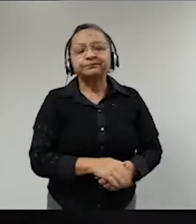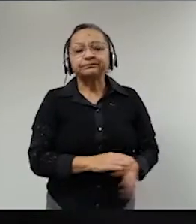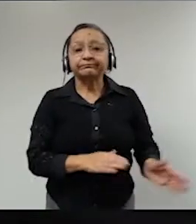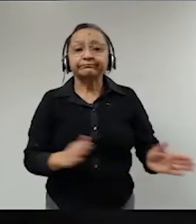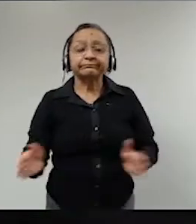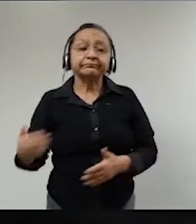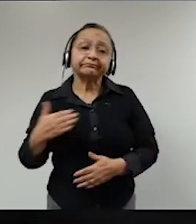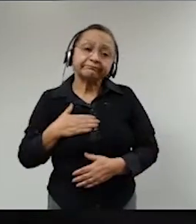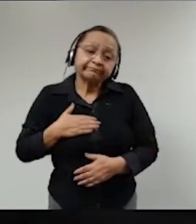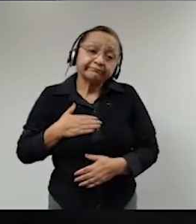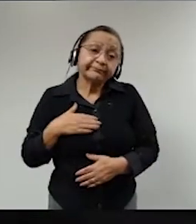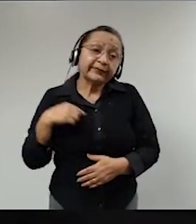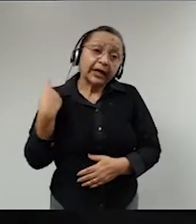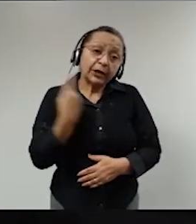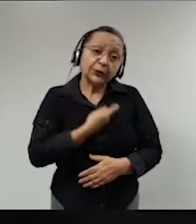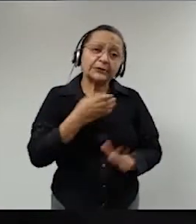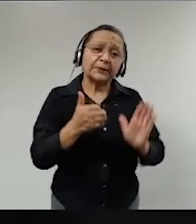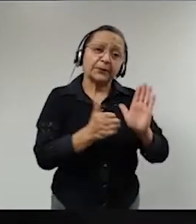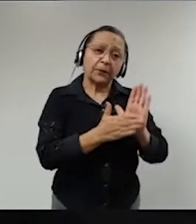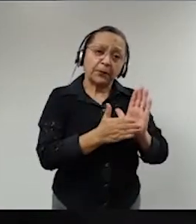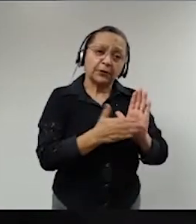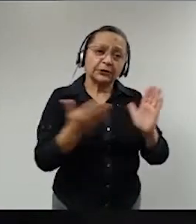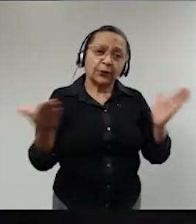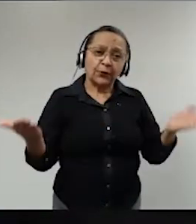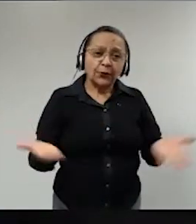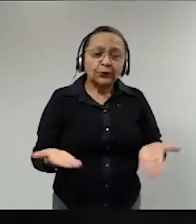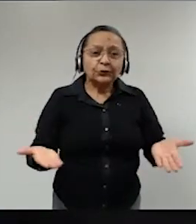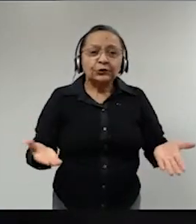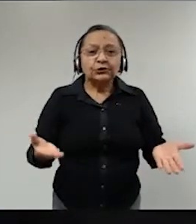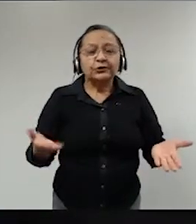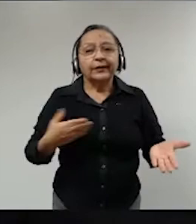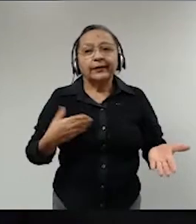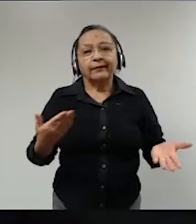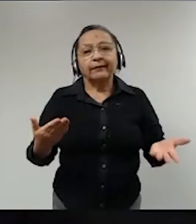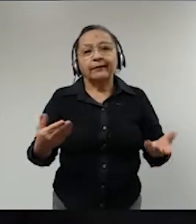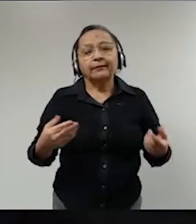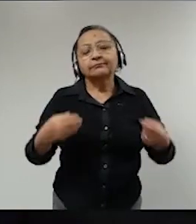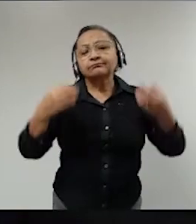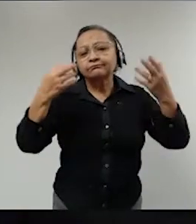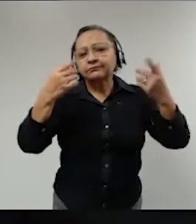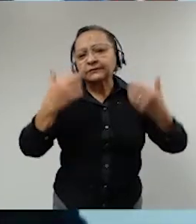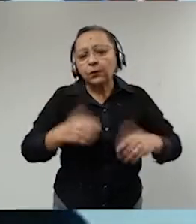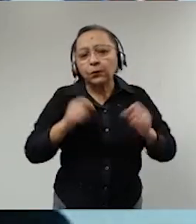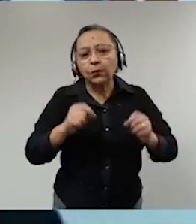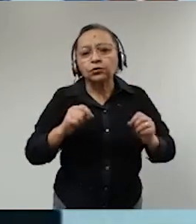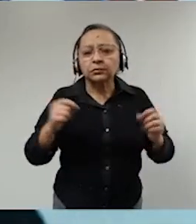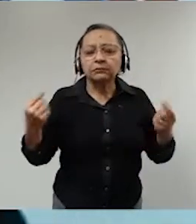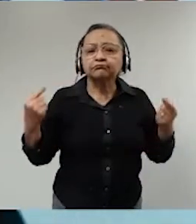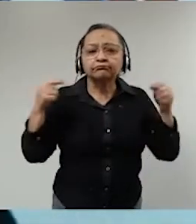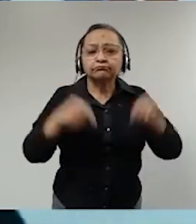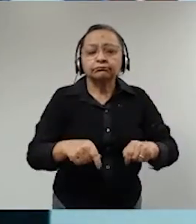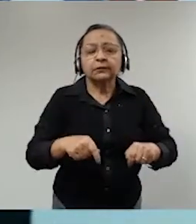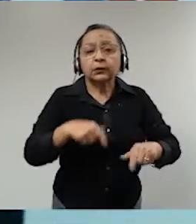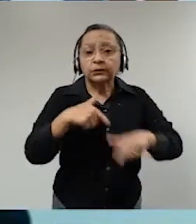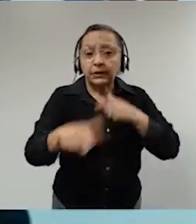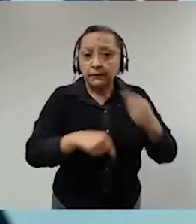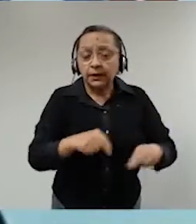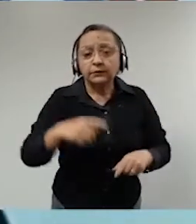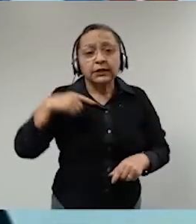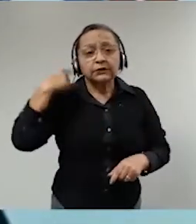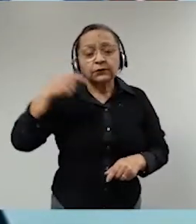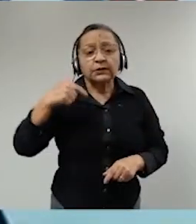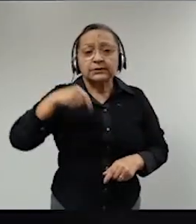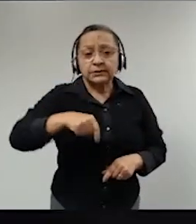Bem, meus caros, a nossa proposta hoje é falar um pouco sobre a atuação do direito concorrencial, a atuação do CAD, nesse contexto